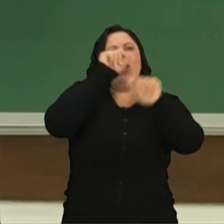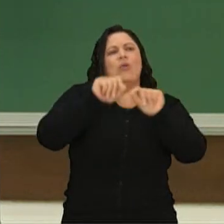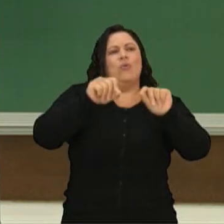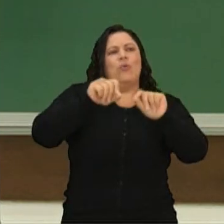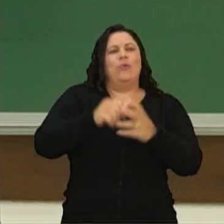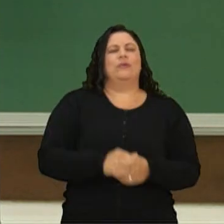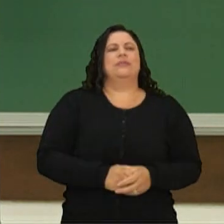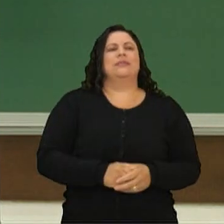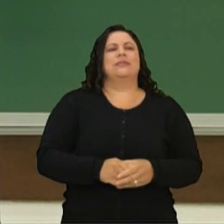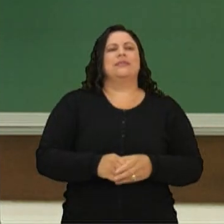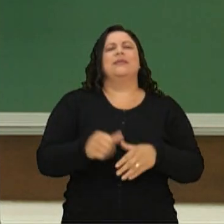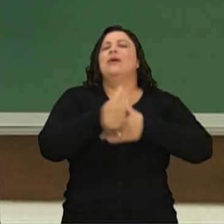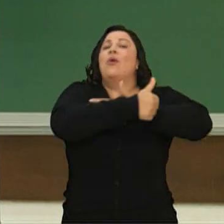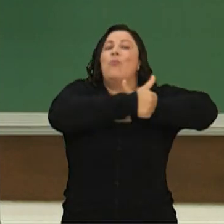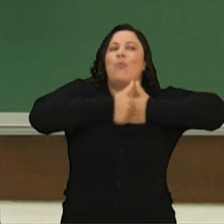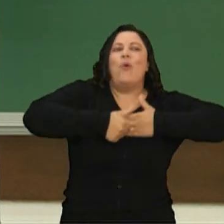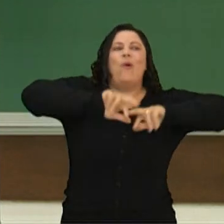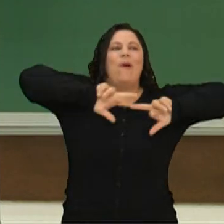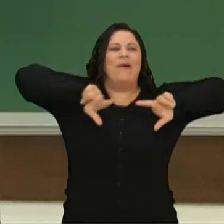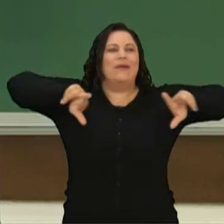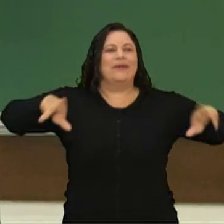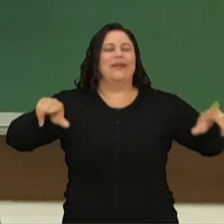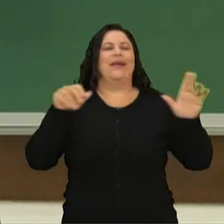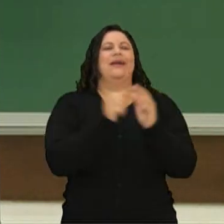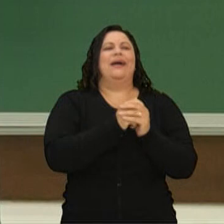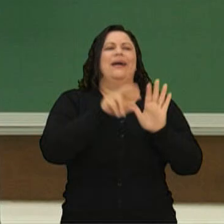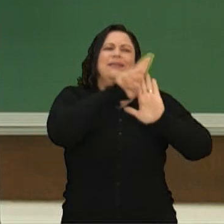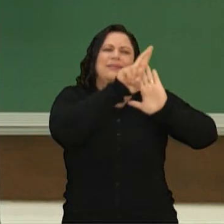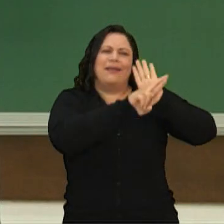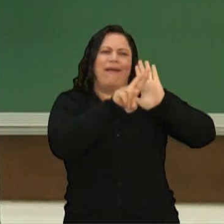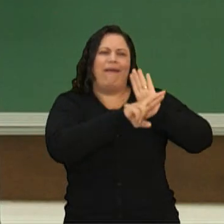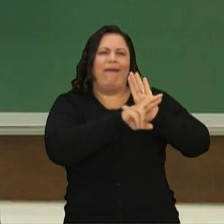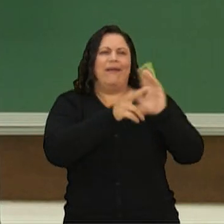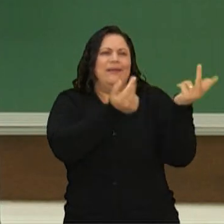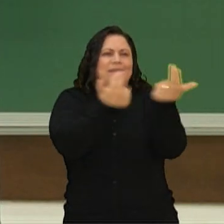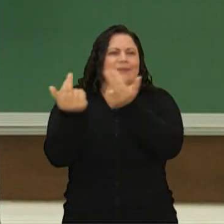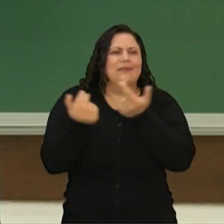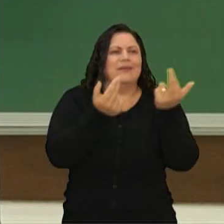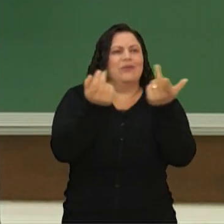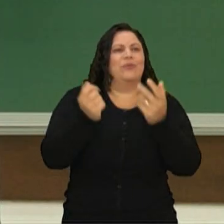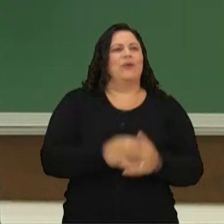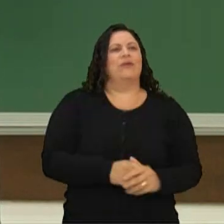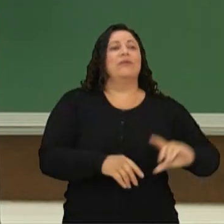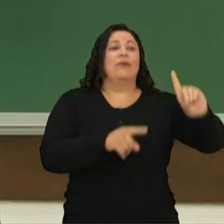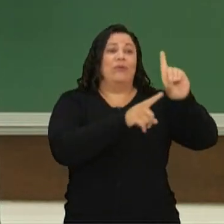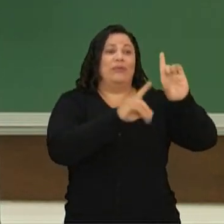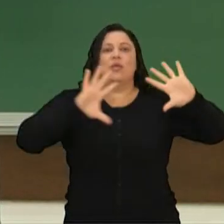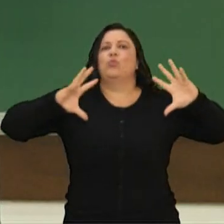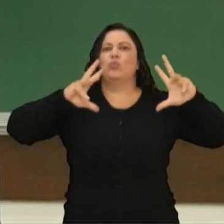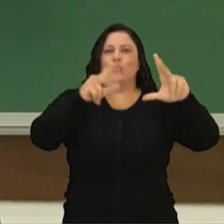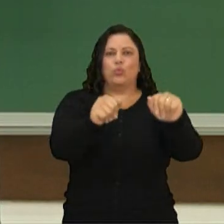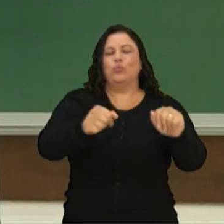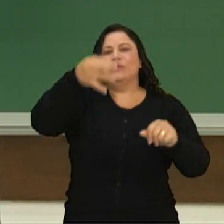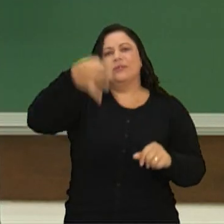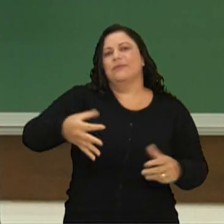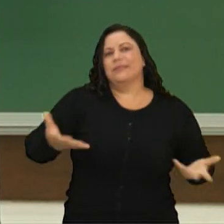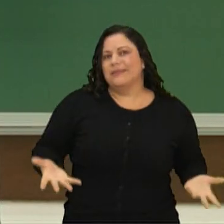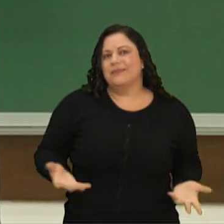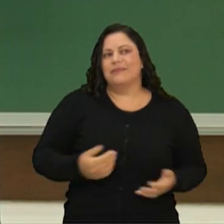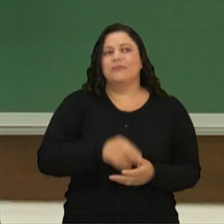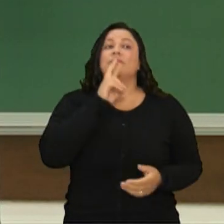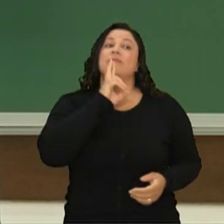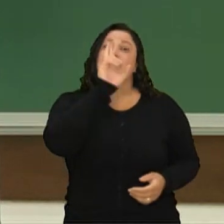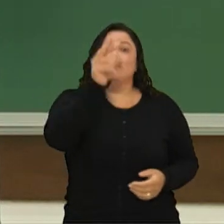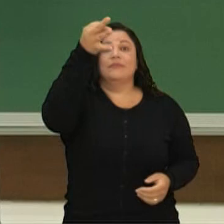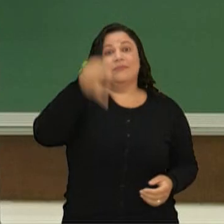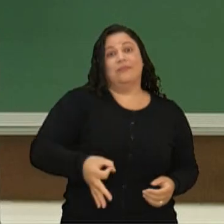e códigos de conduta são a mesma coisa? Ou letra D, todas as alternativas estão corretas? Qual que vocês realmente responderam? É a letra